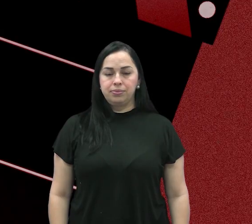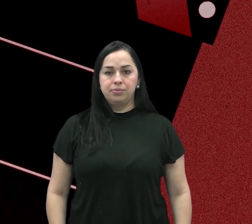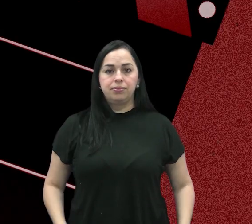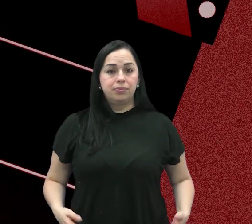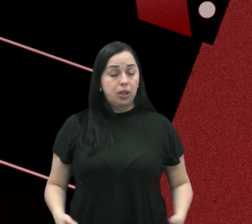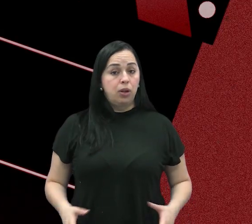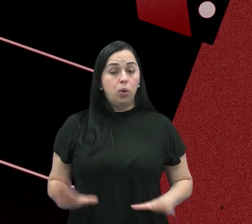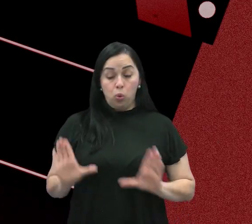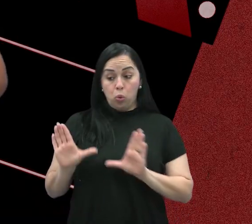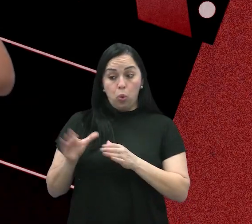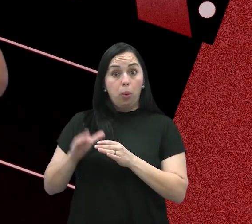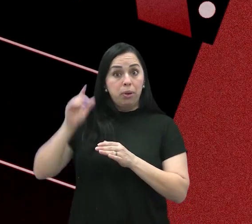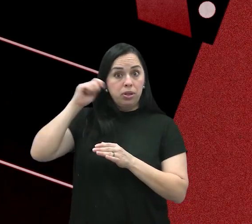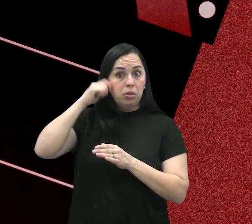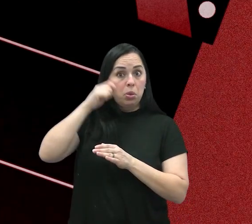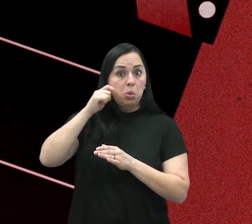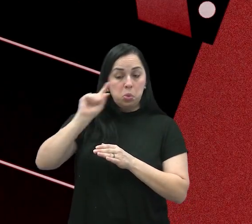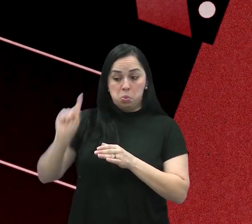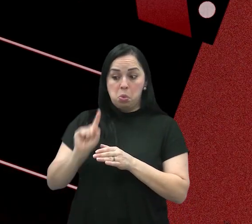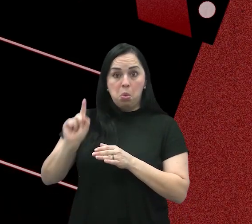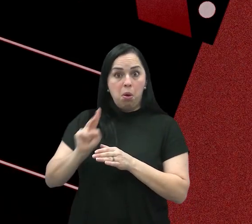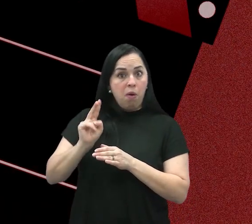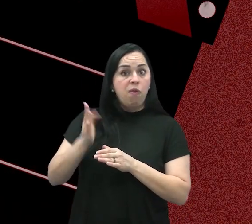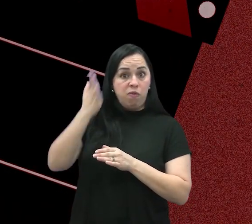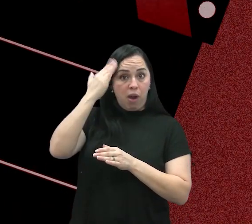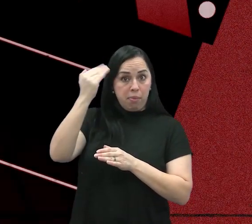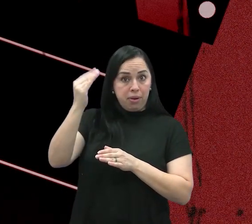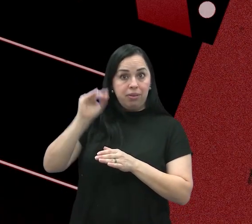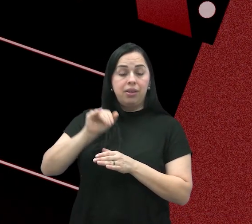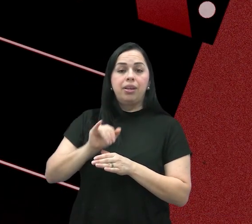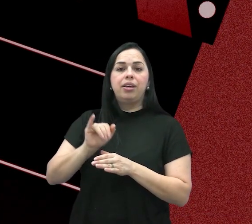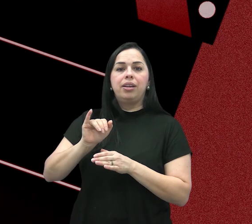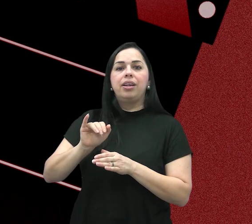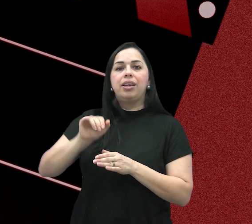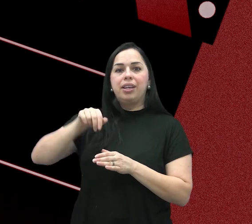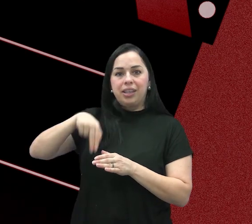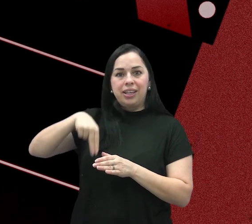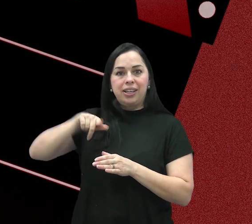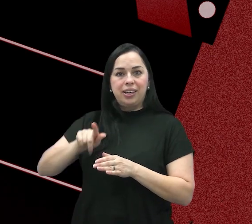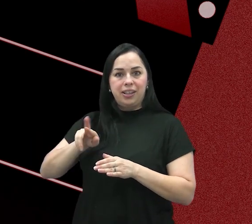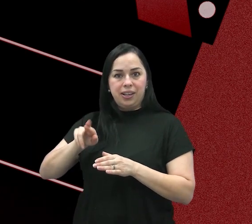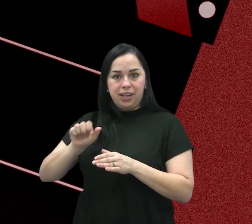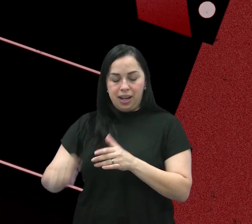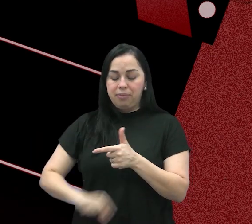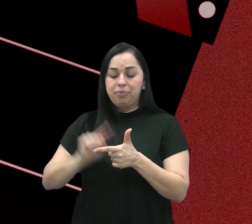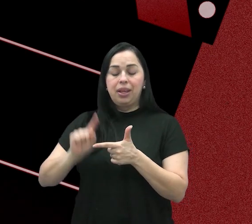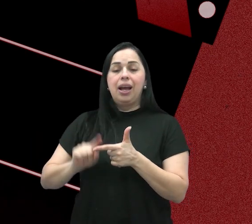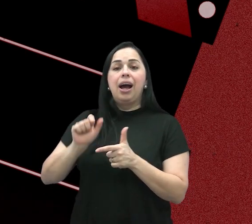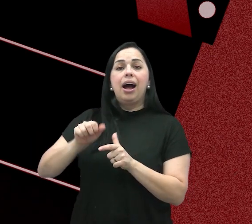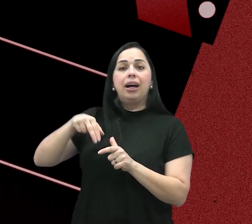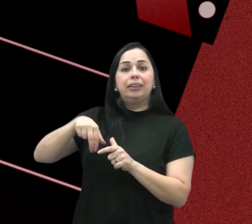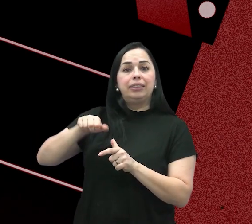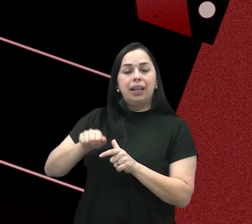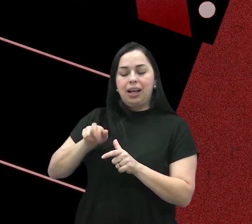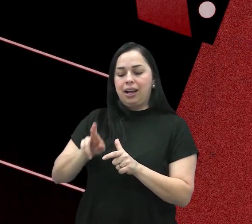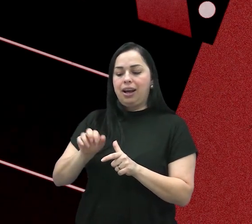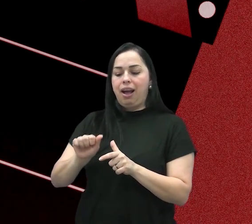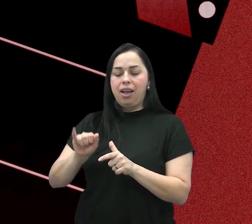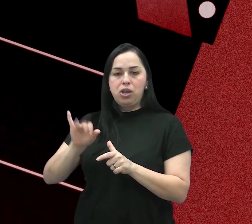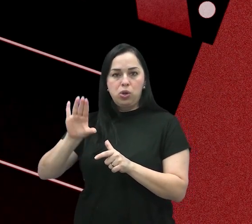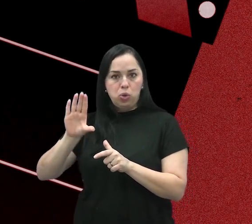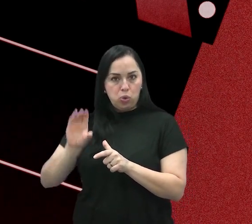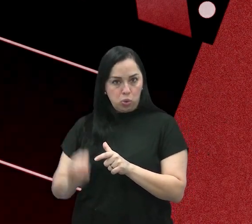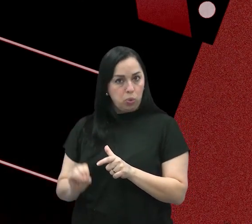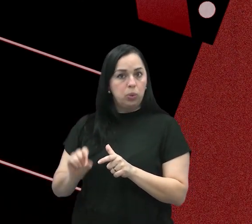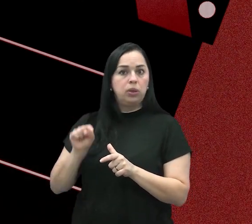O elenco também tem nomes de peso, como Ingra Liberato, a eterna Ana Raio, da novela A História de Ana